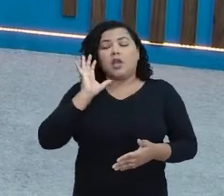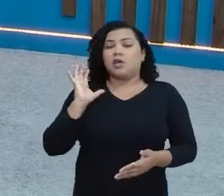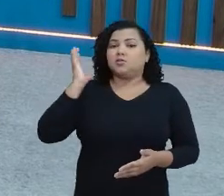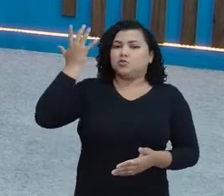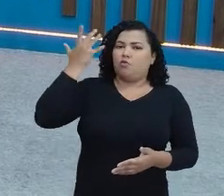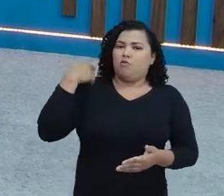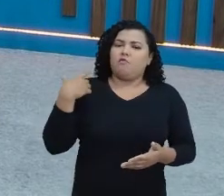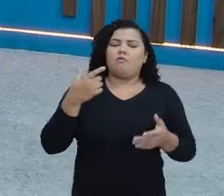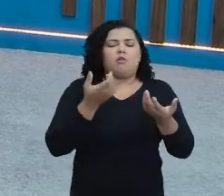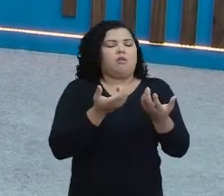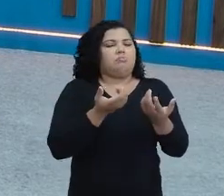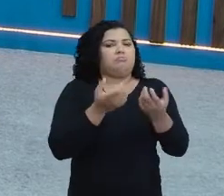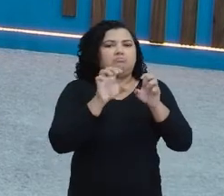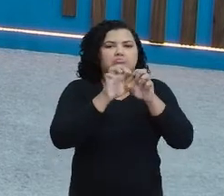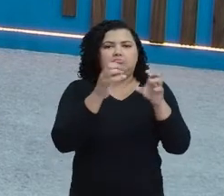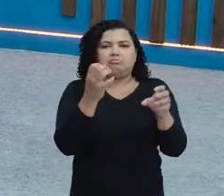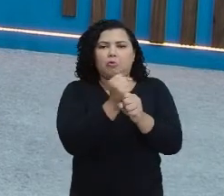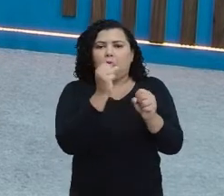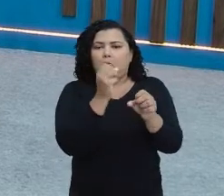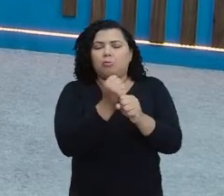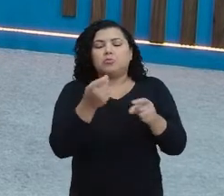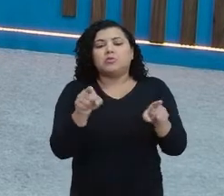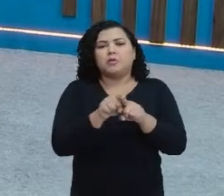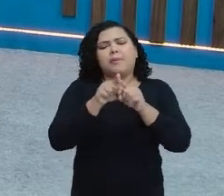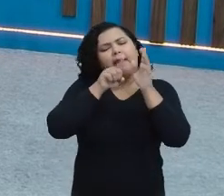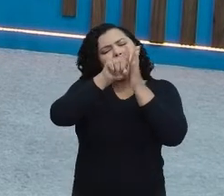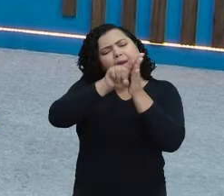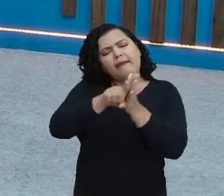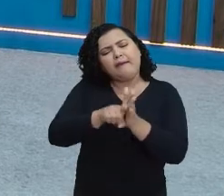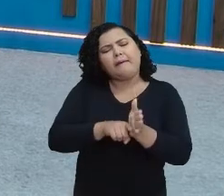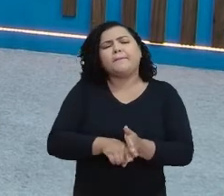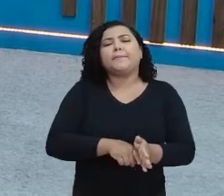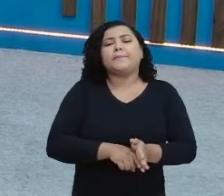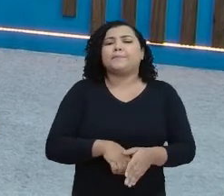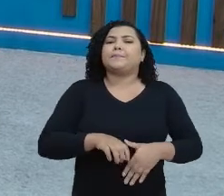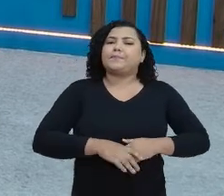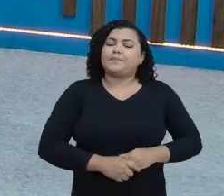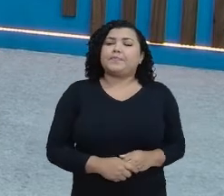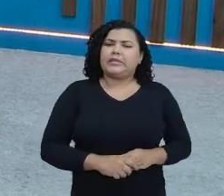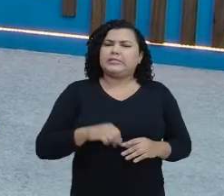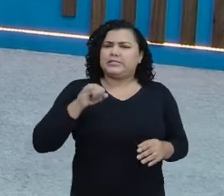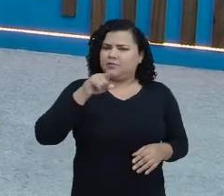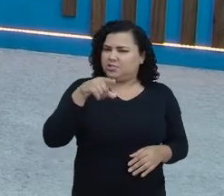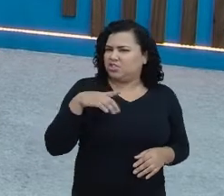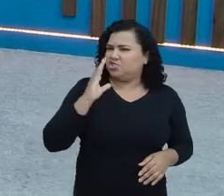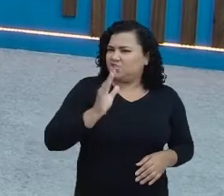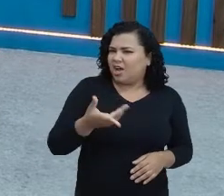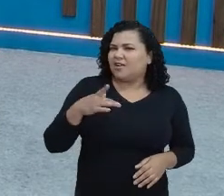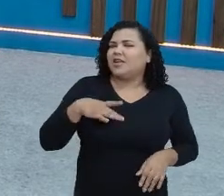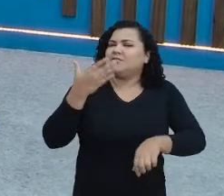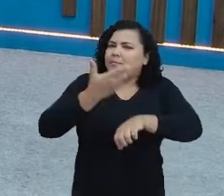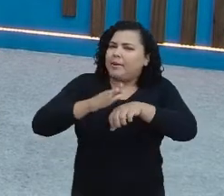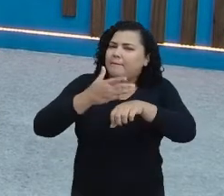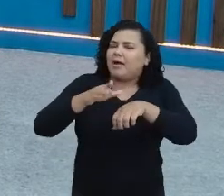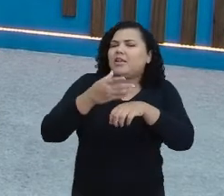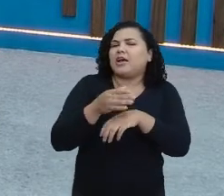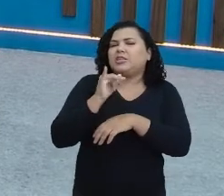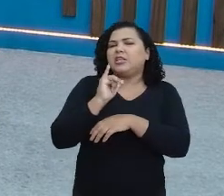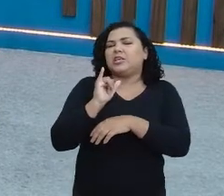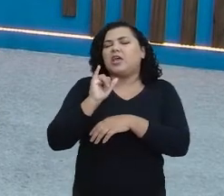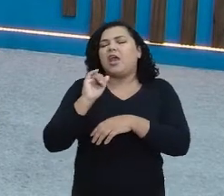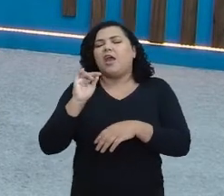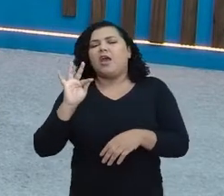de problemas, de análise de situações, e eu diria que se você está se preparando aí para os vestibulares, né, IFPE,